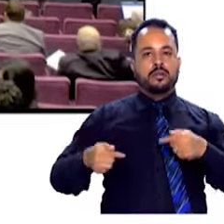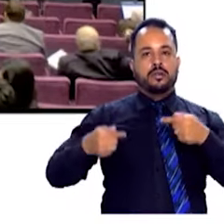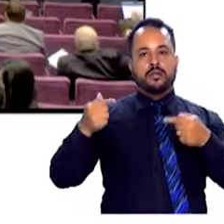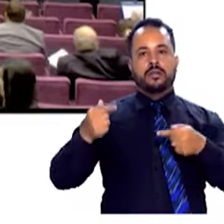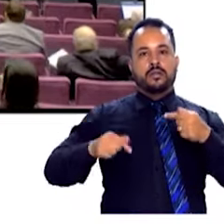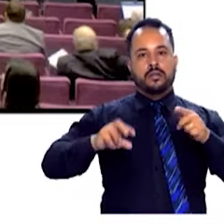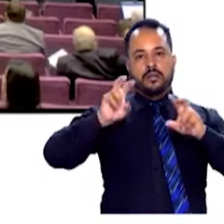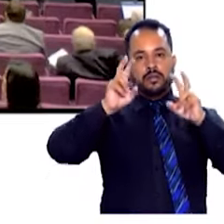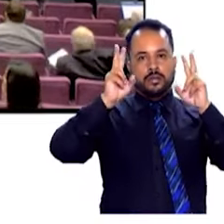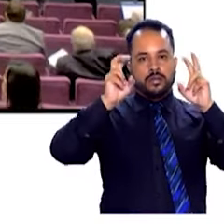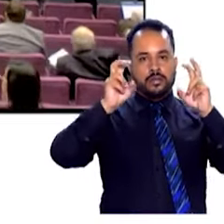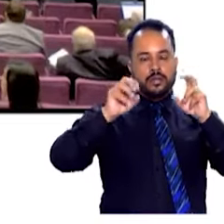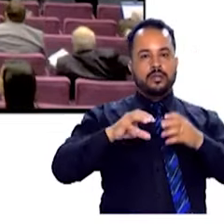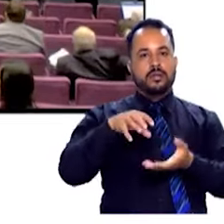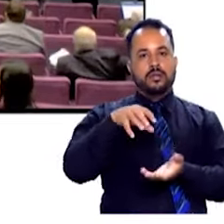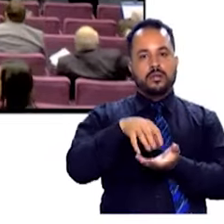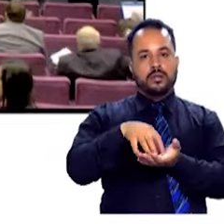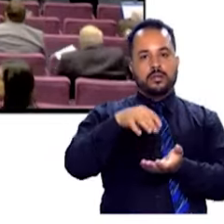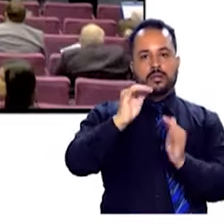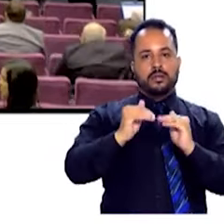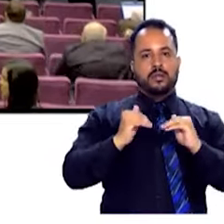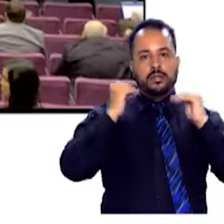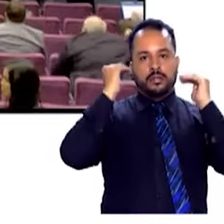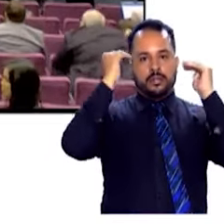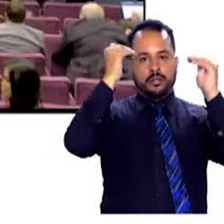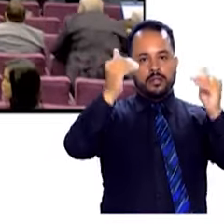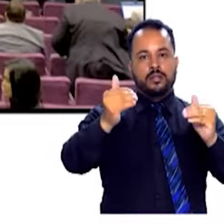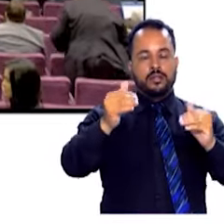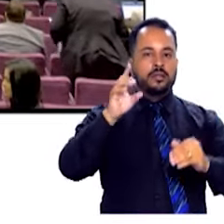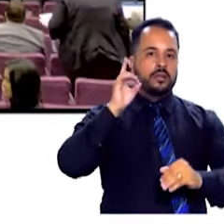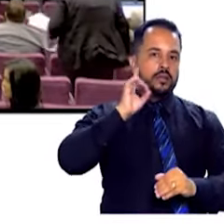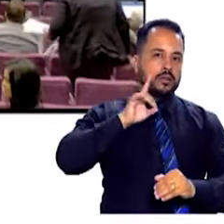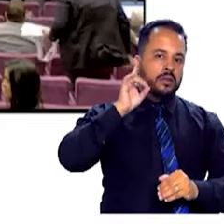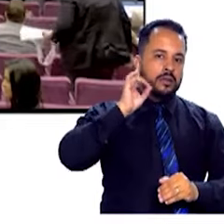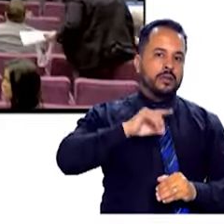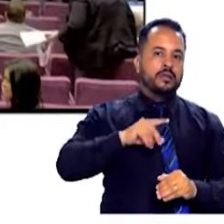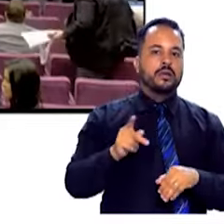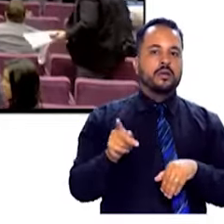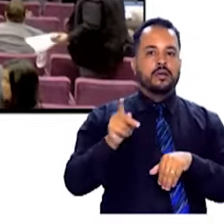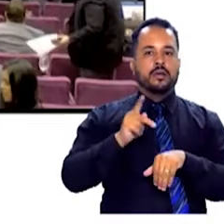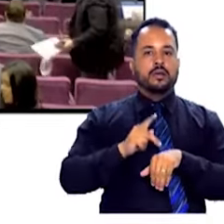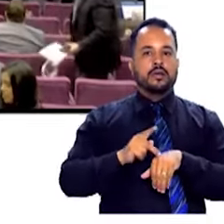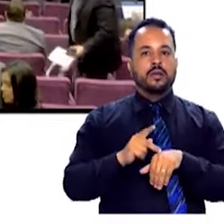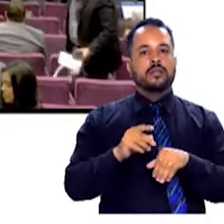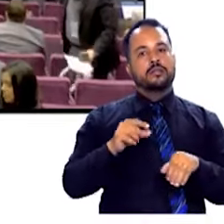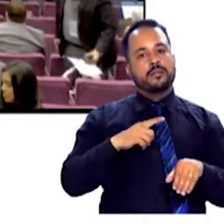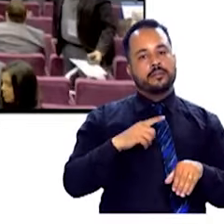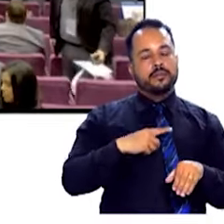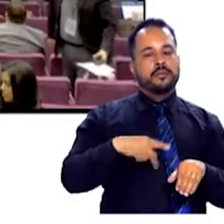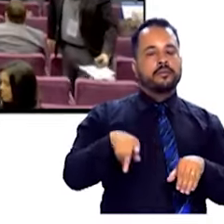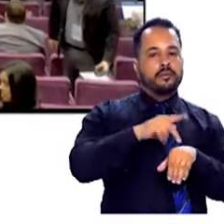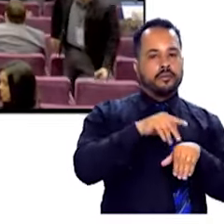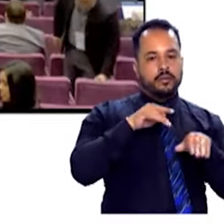As cortes supremas nos Estados Unidos e no Reino Unido